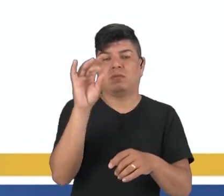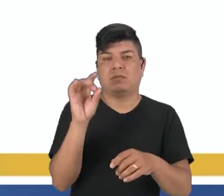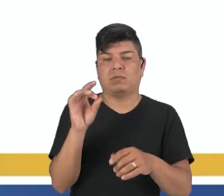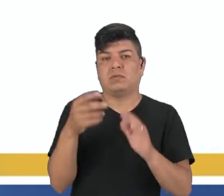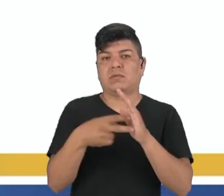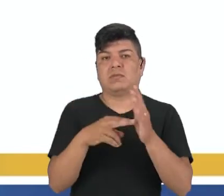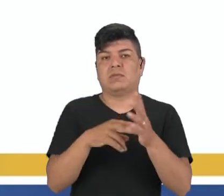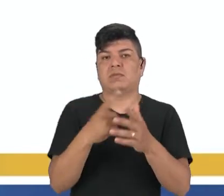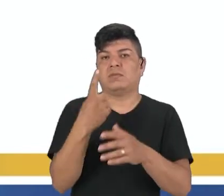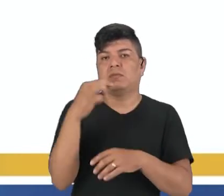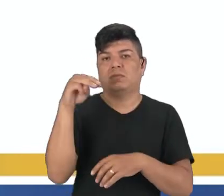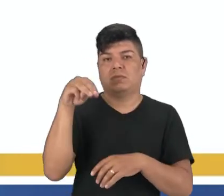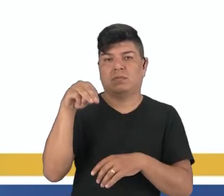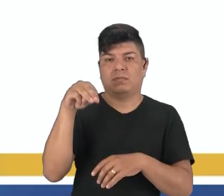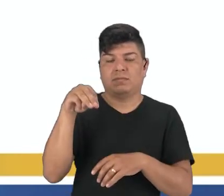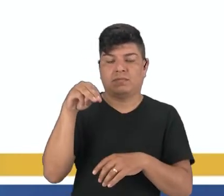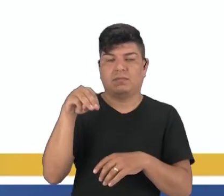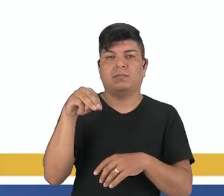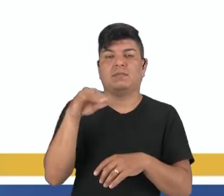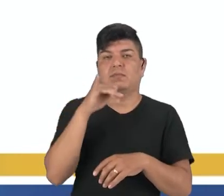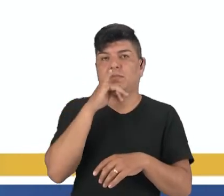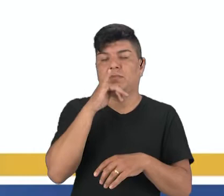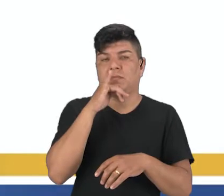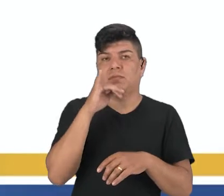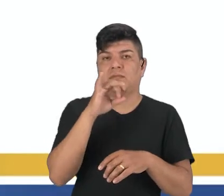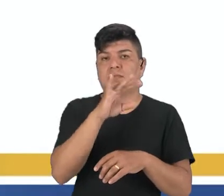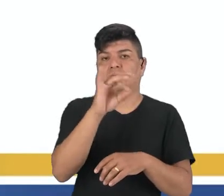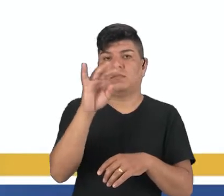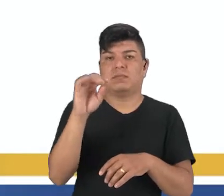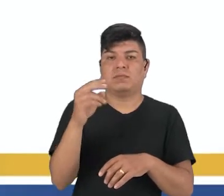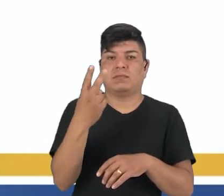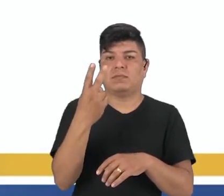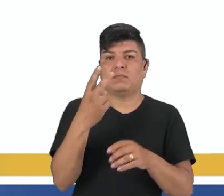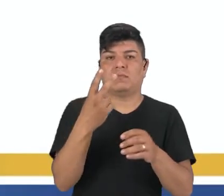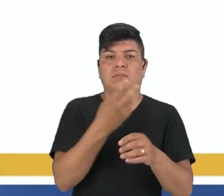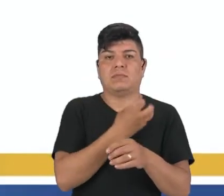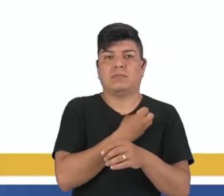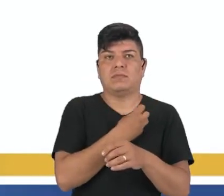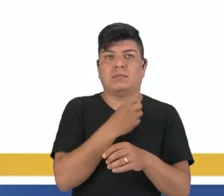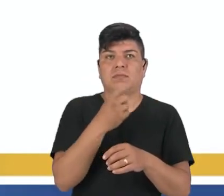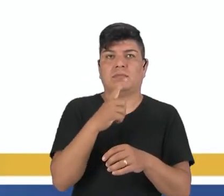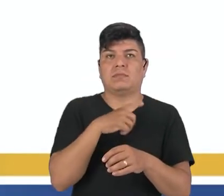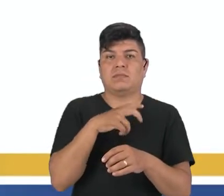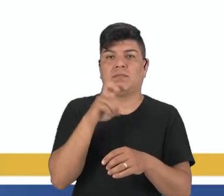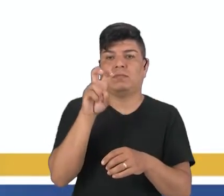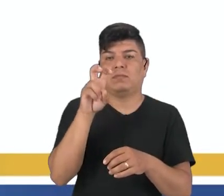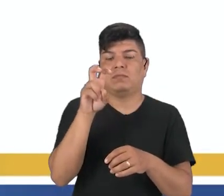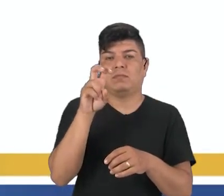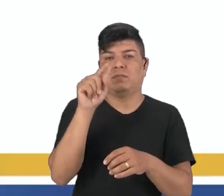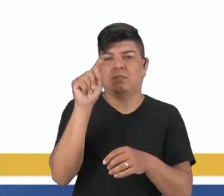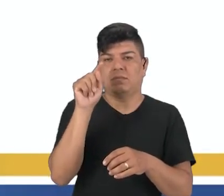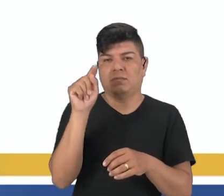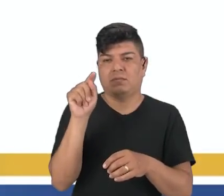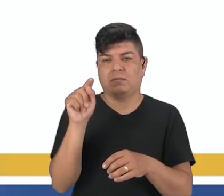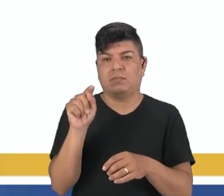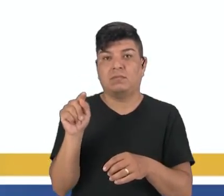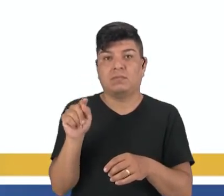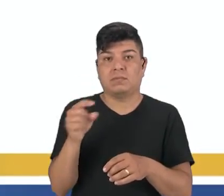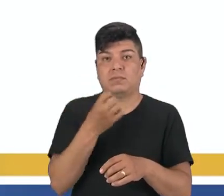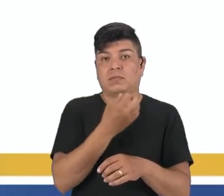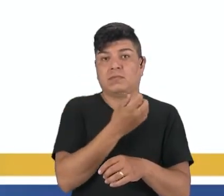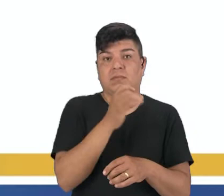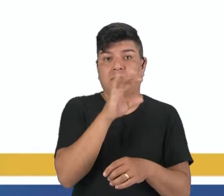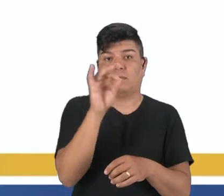ponteiro represente 1 minuto. Entre cada dois números existem 5 pontos. Cada número,